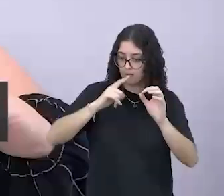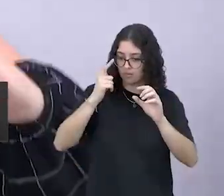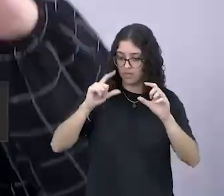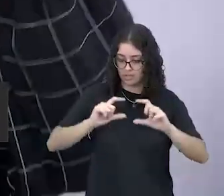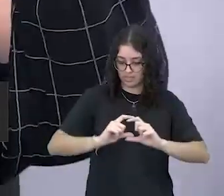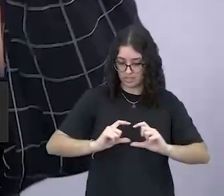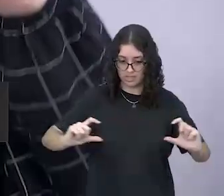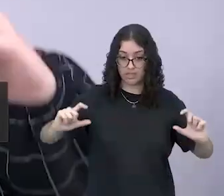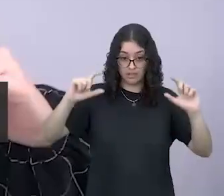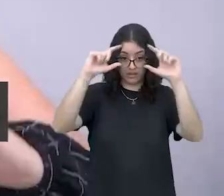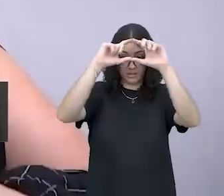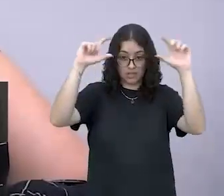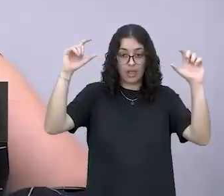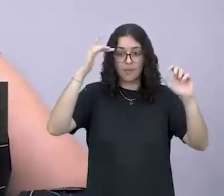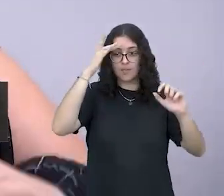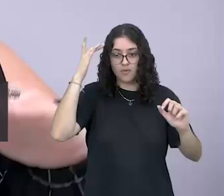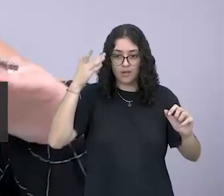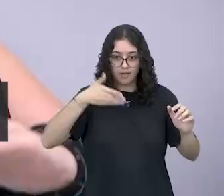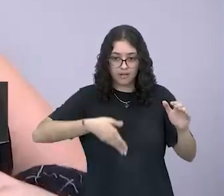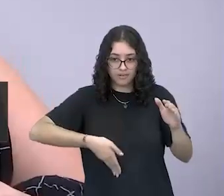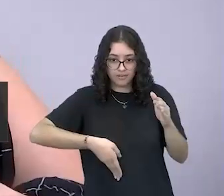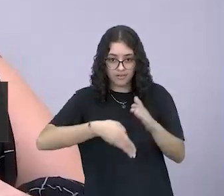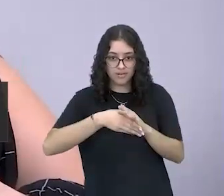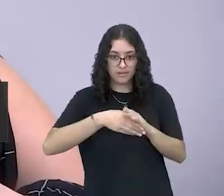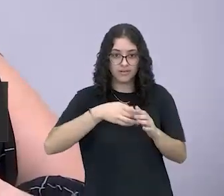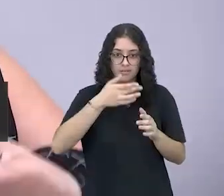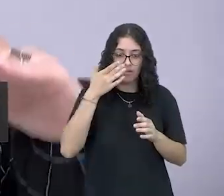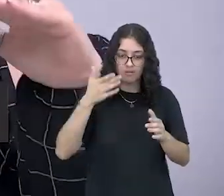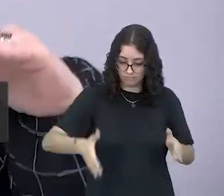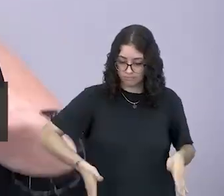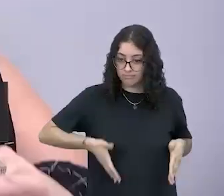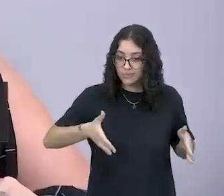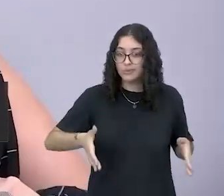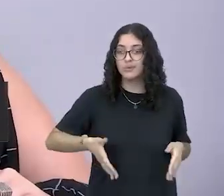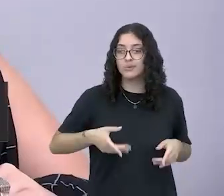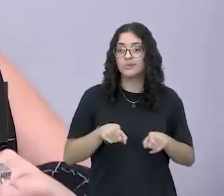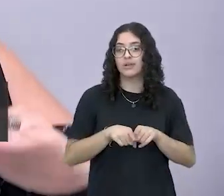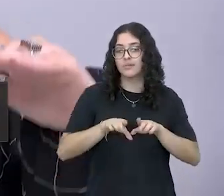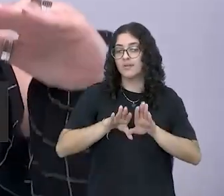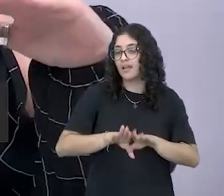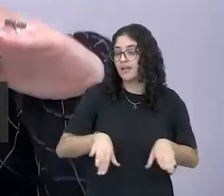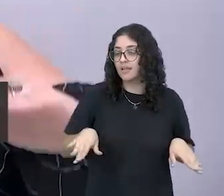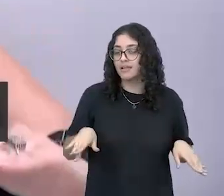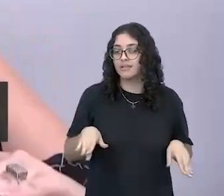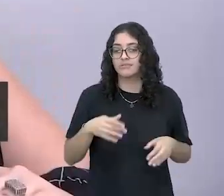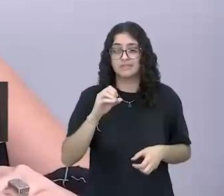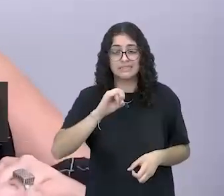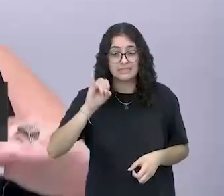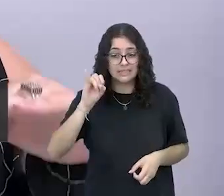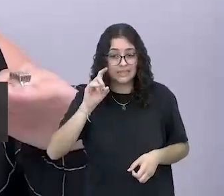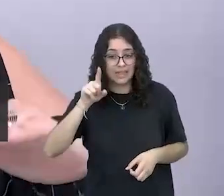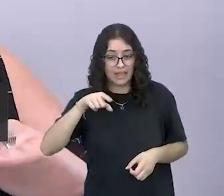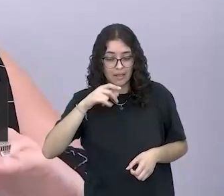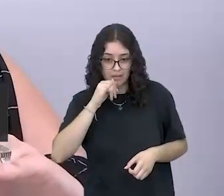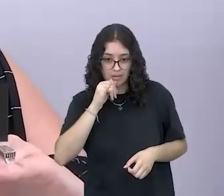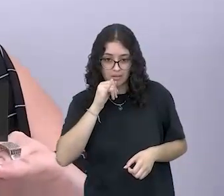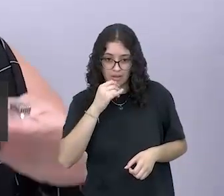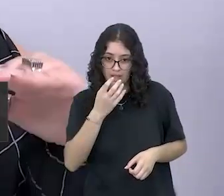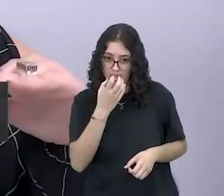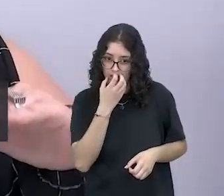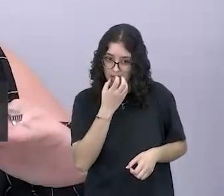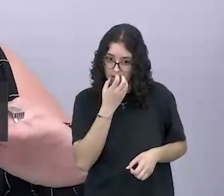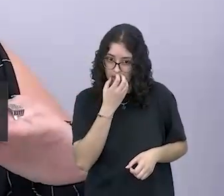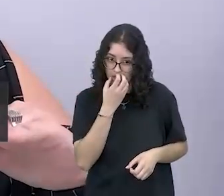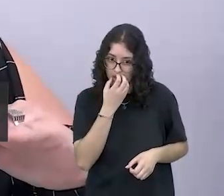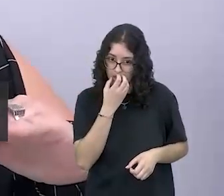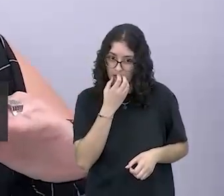pega todos os públicos, tanto a pessoa com cadeira de roda, a criança. Se por mais embaixo ainda, se tiver um cachorro, apesar